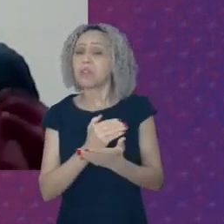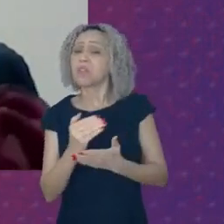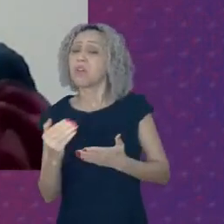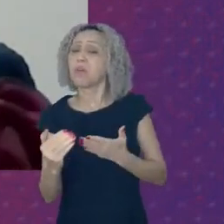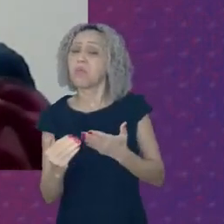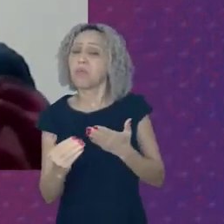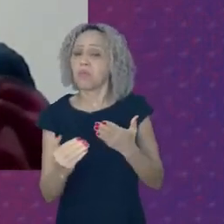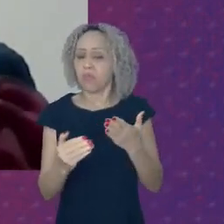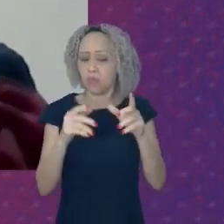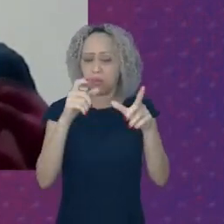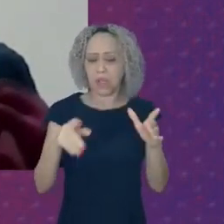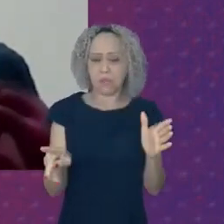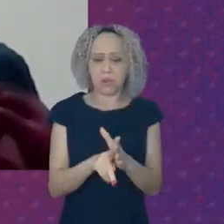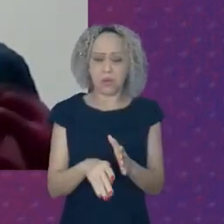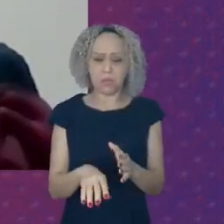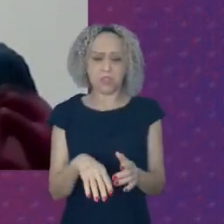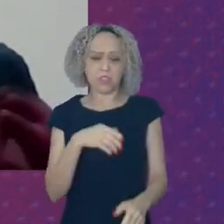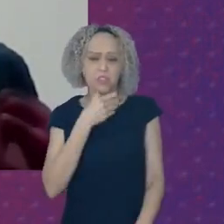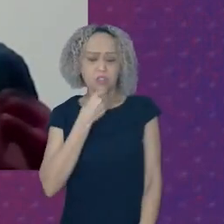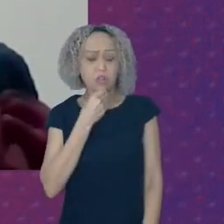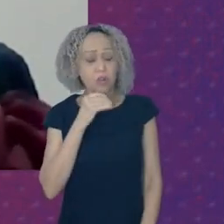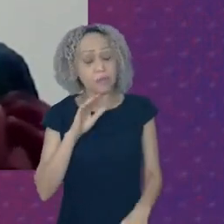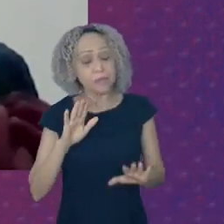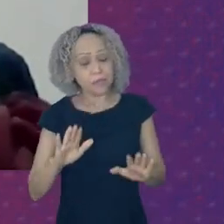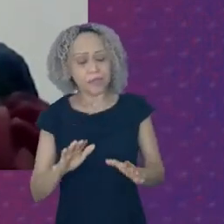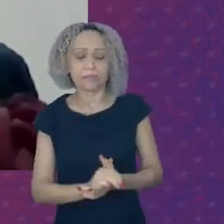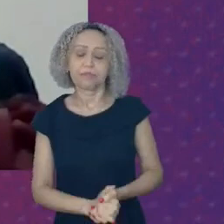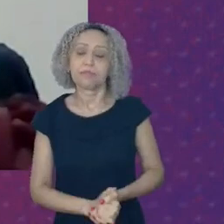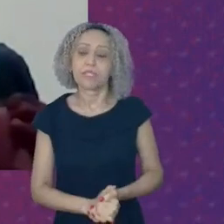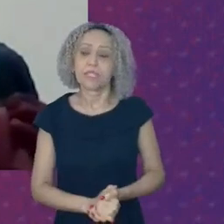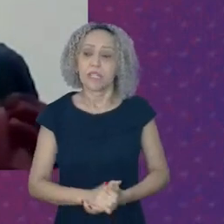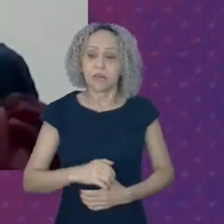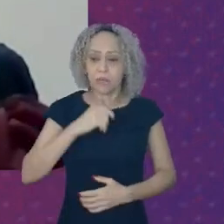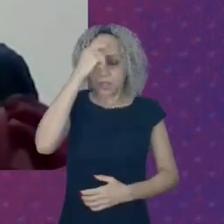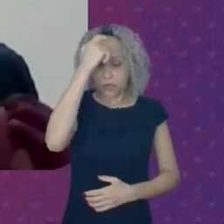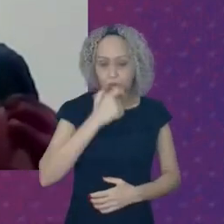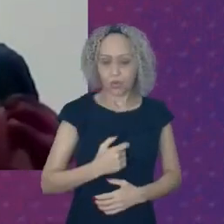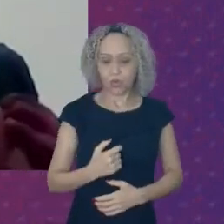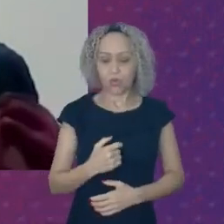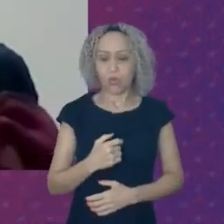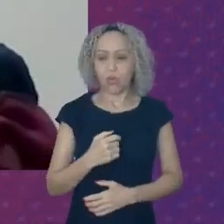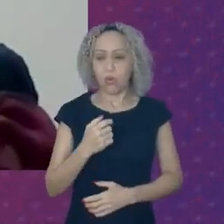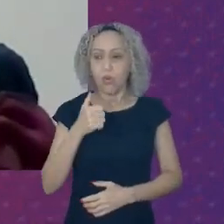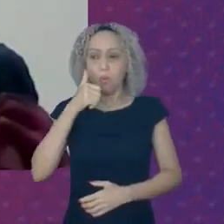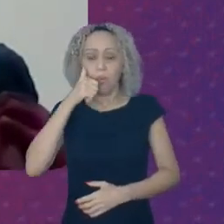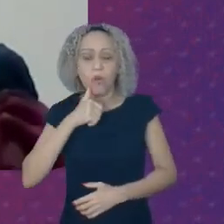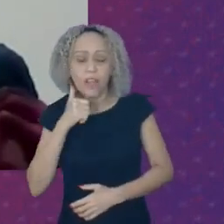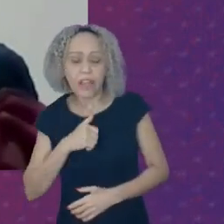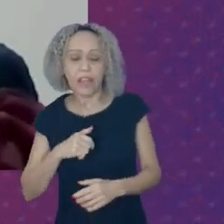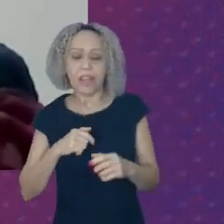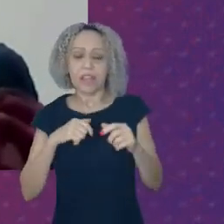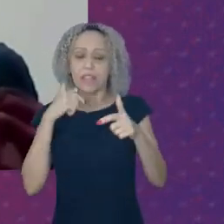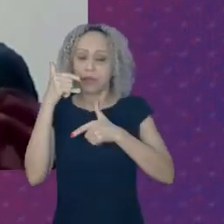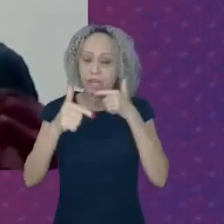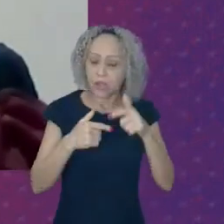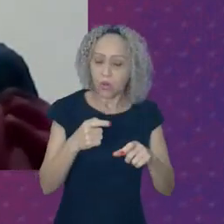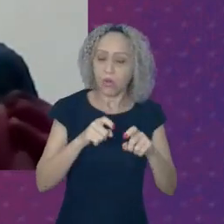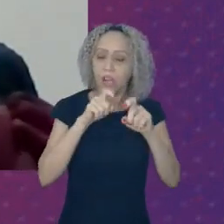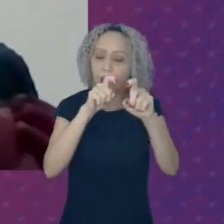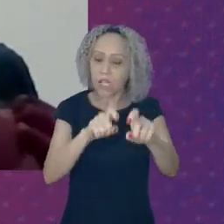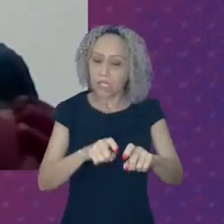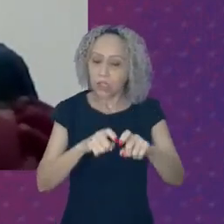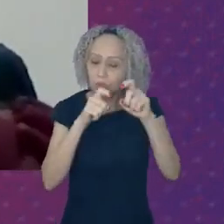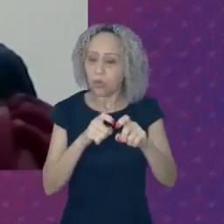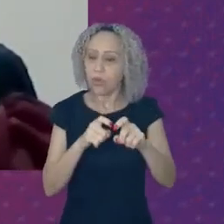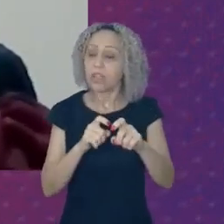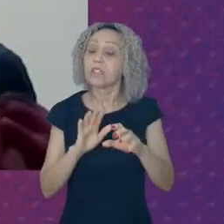Então, além de ser mulher, ser trabalhadora, uma agricultora, então ocupar